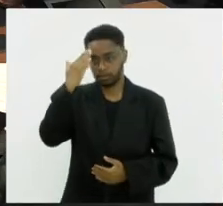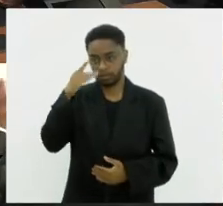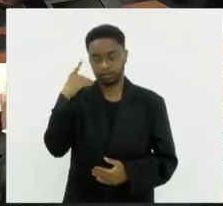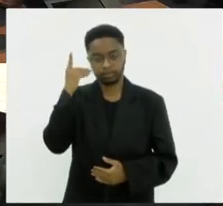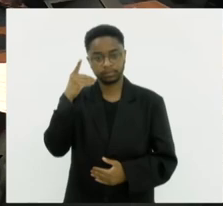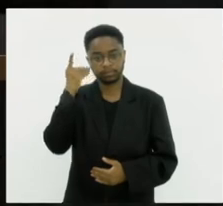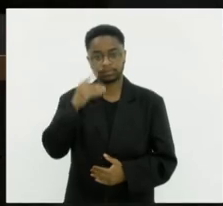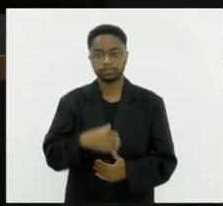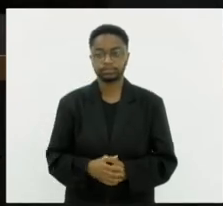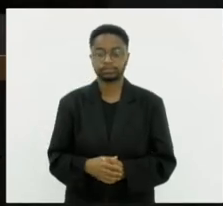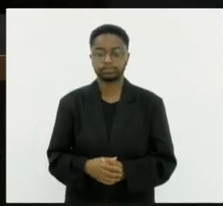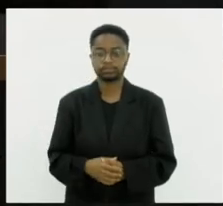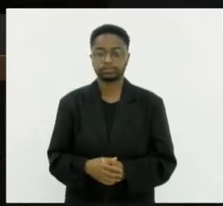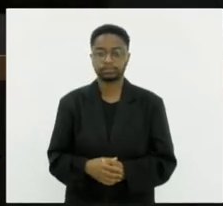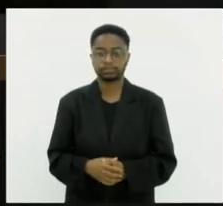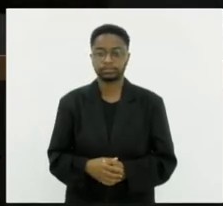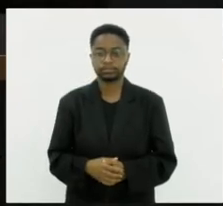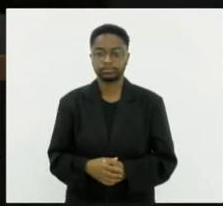Então,